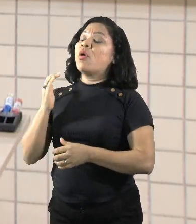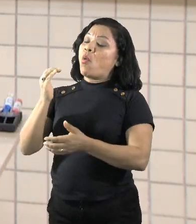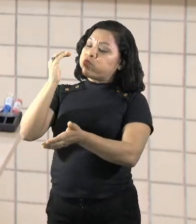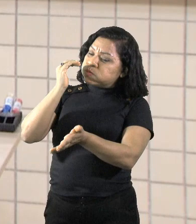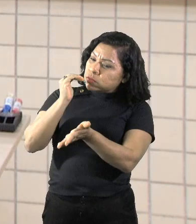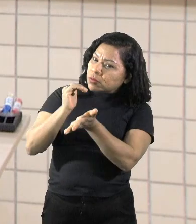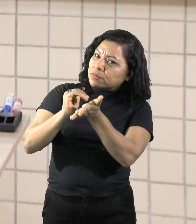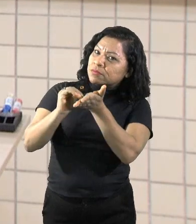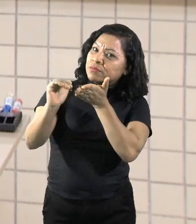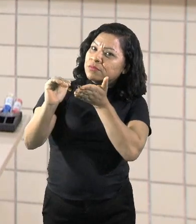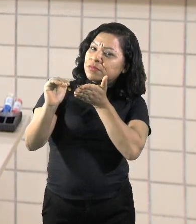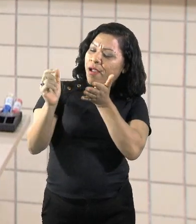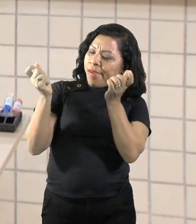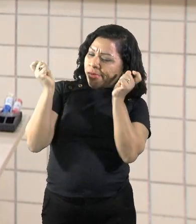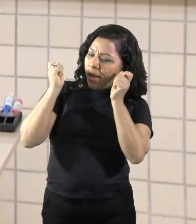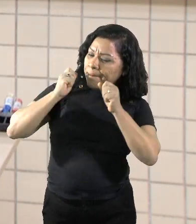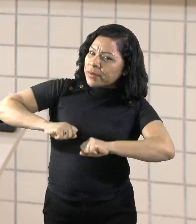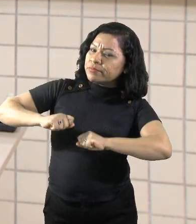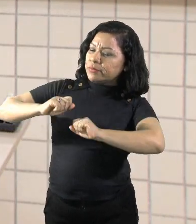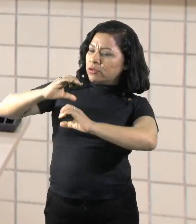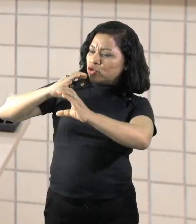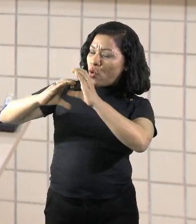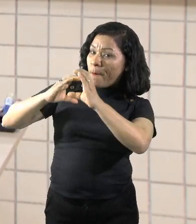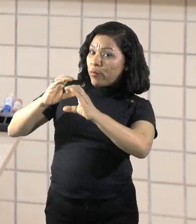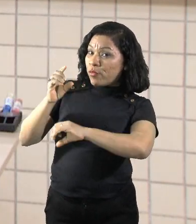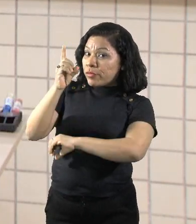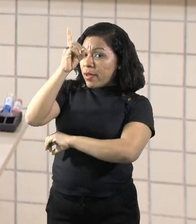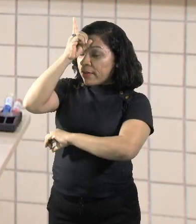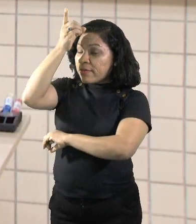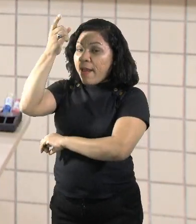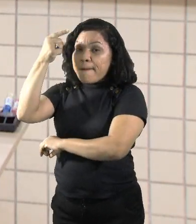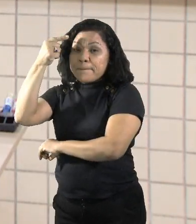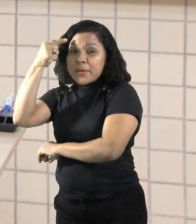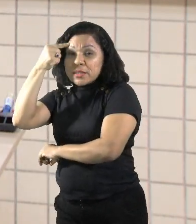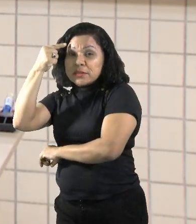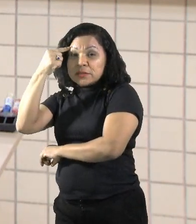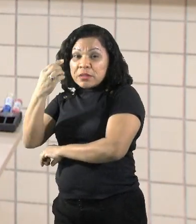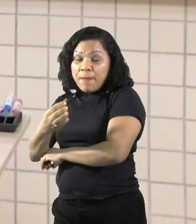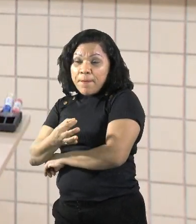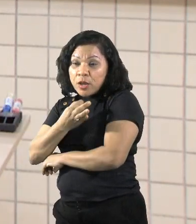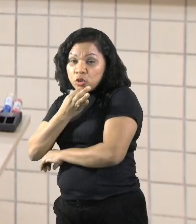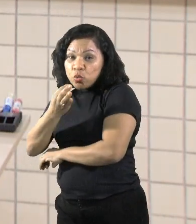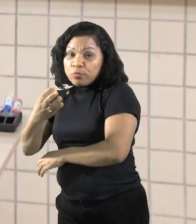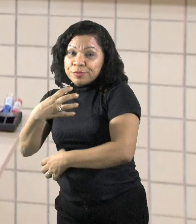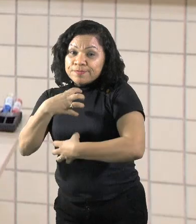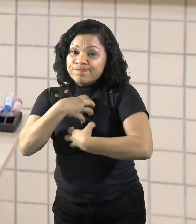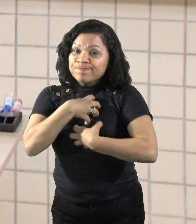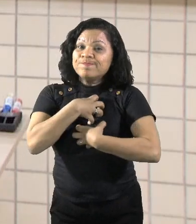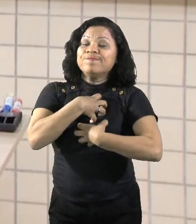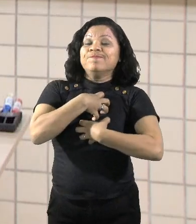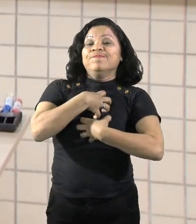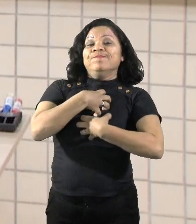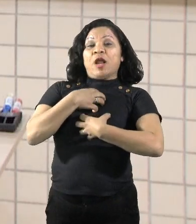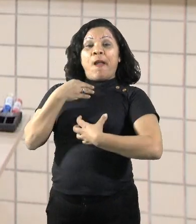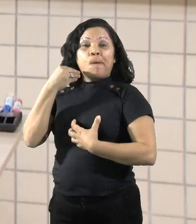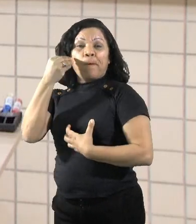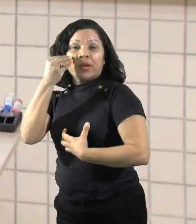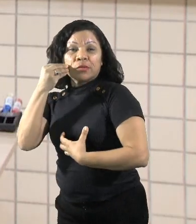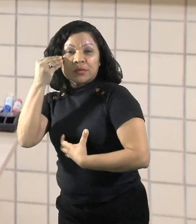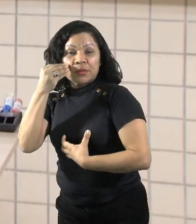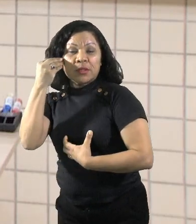a capacidade de comunicar ideias, pensamentos, opiniões, sentimentos,